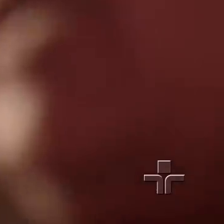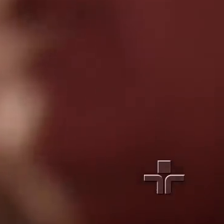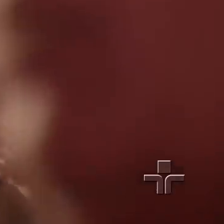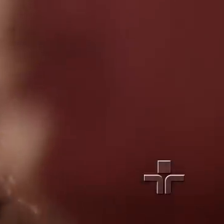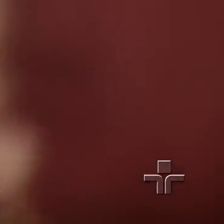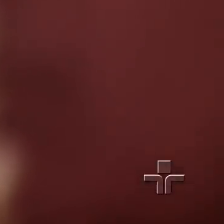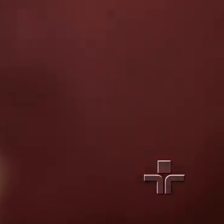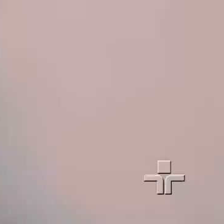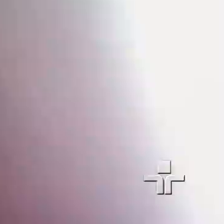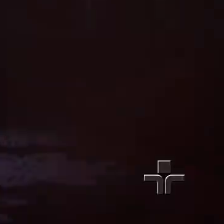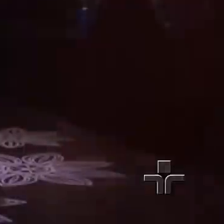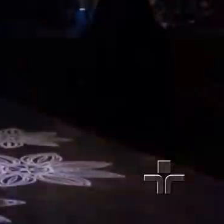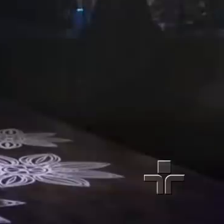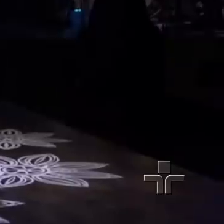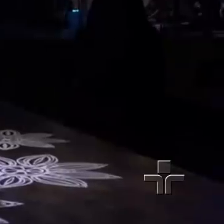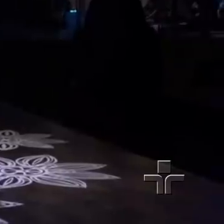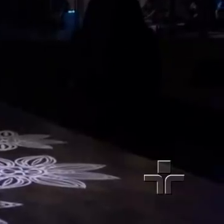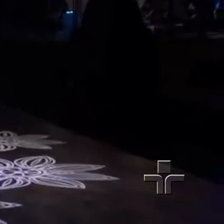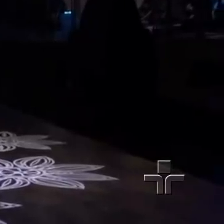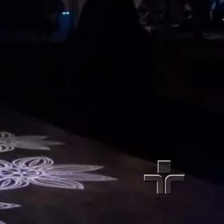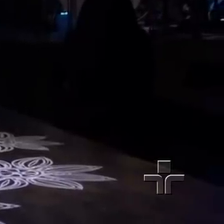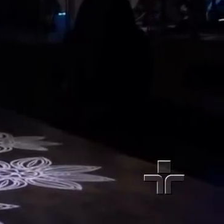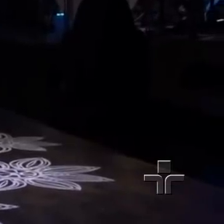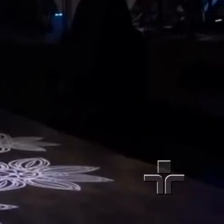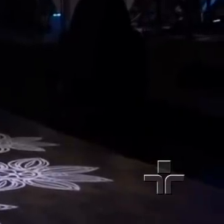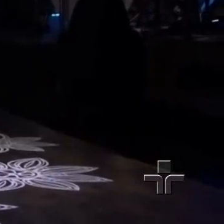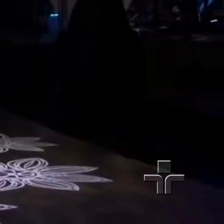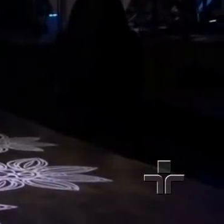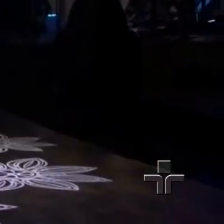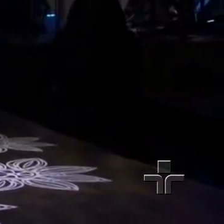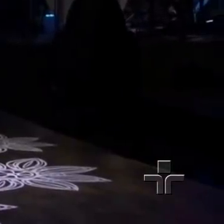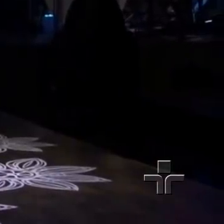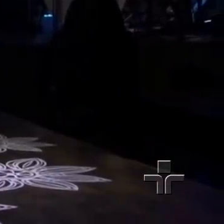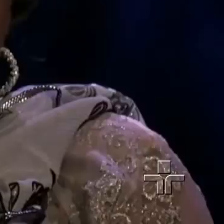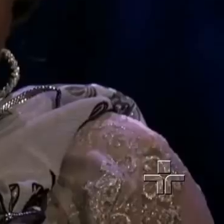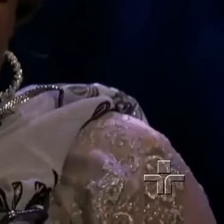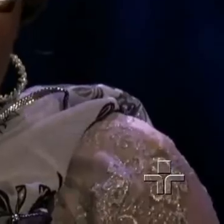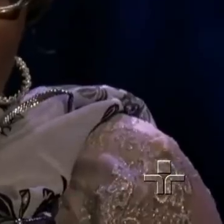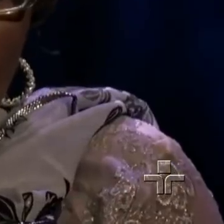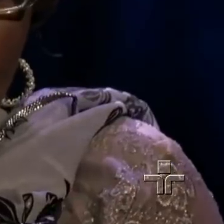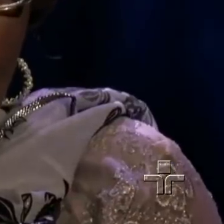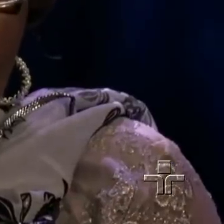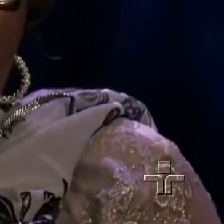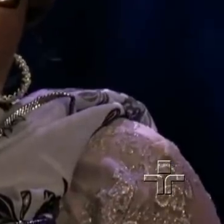nunca leu. Vai mostrar esta saudade.